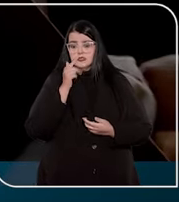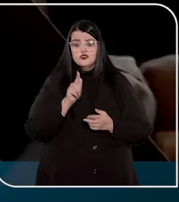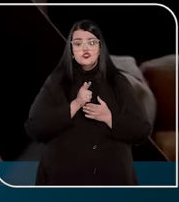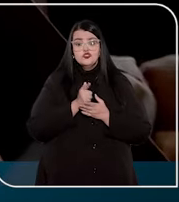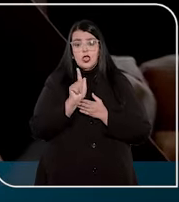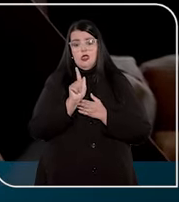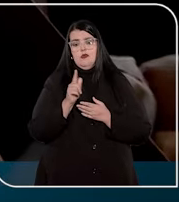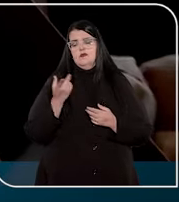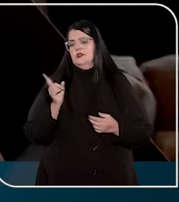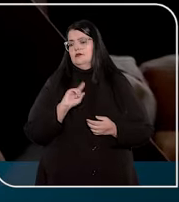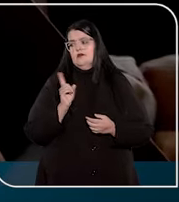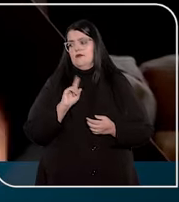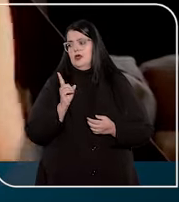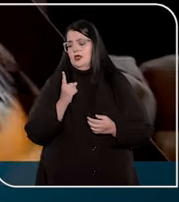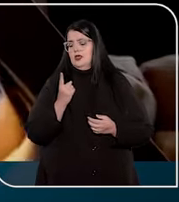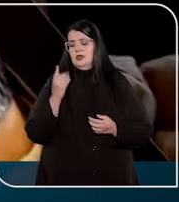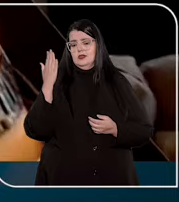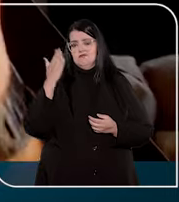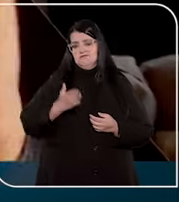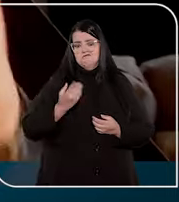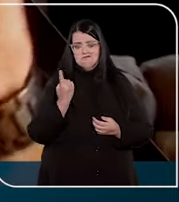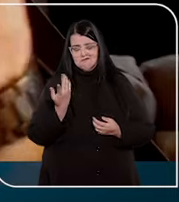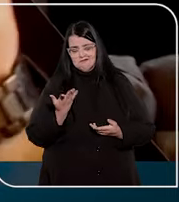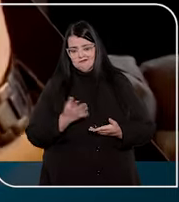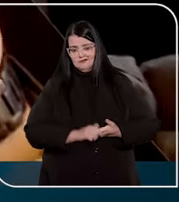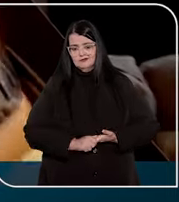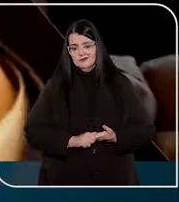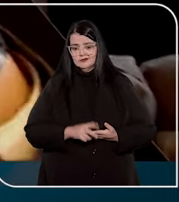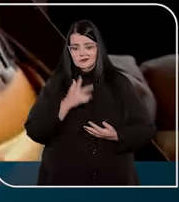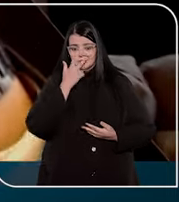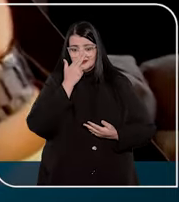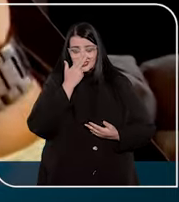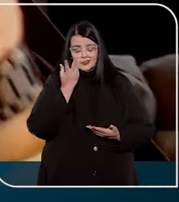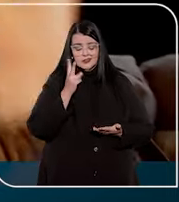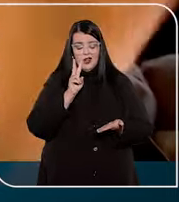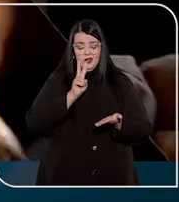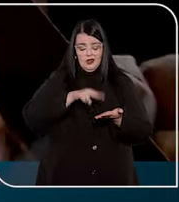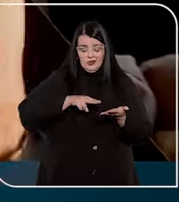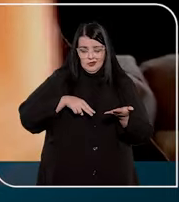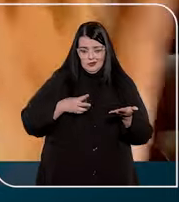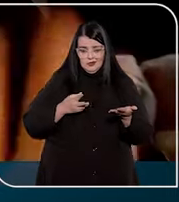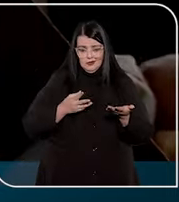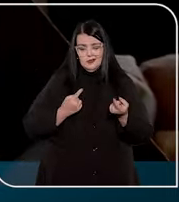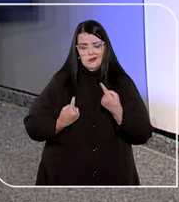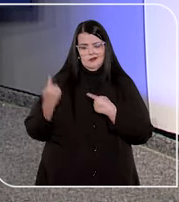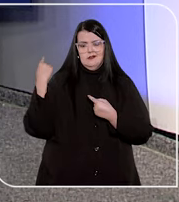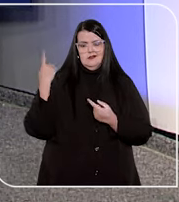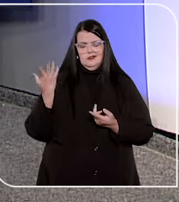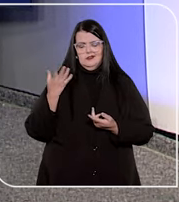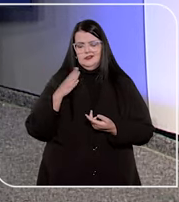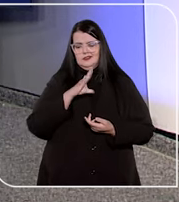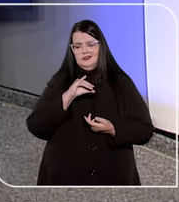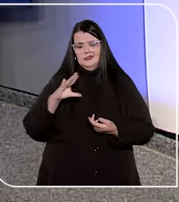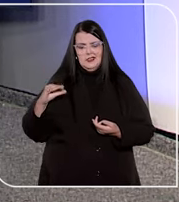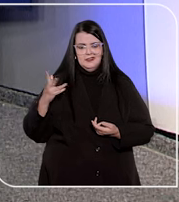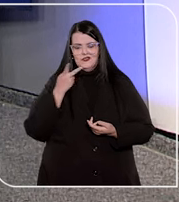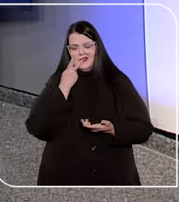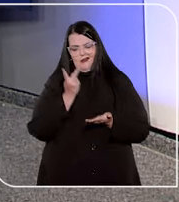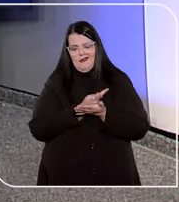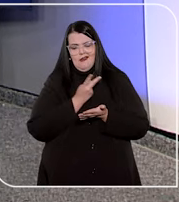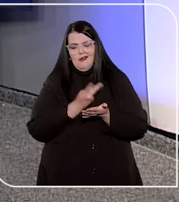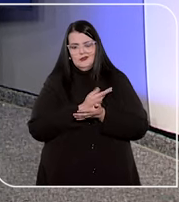são idênticos, não são univitelinos, eu lembro. Um negócio desse lá da ciência da sexta série, mas devo ter falado tudo meio errado